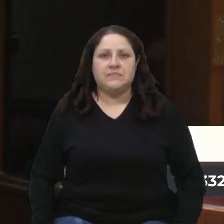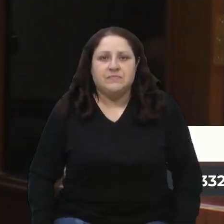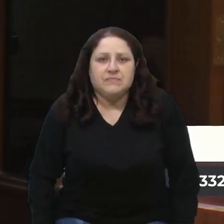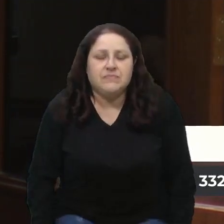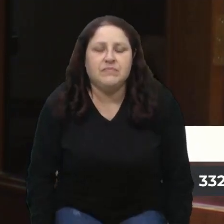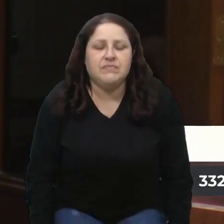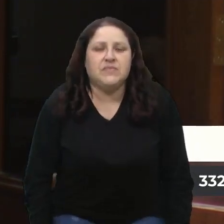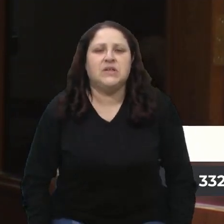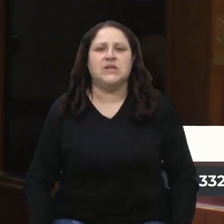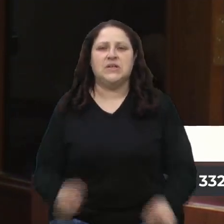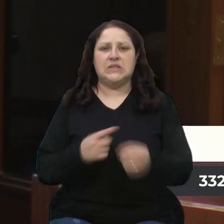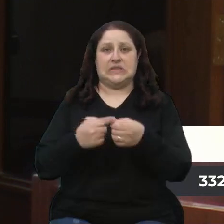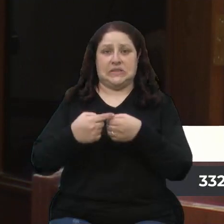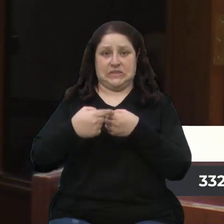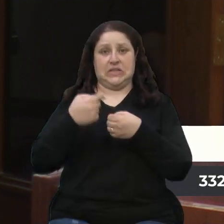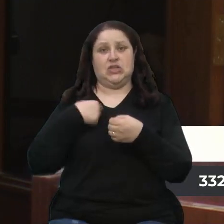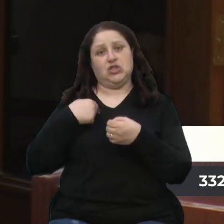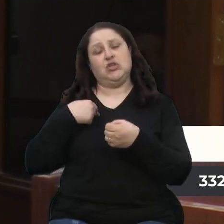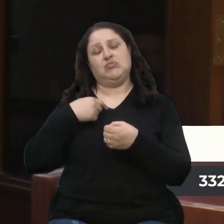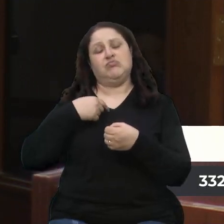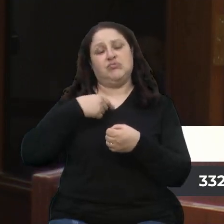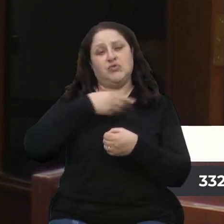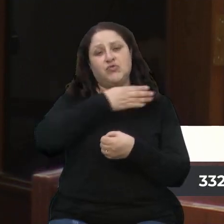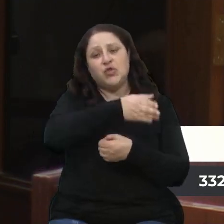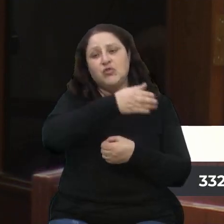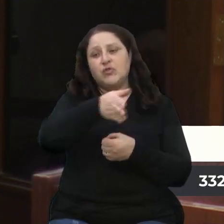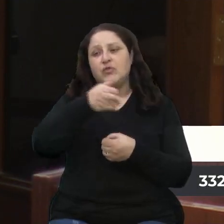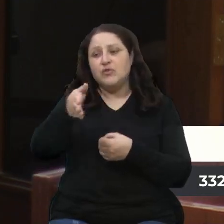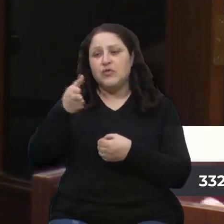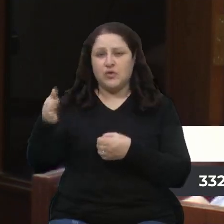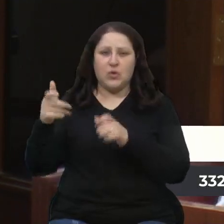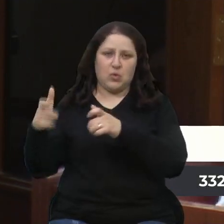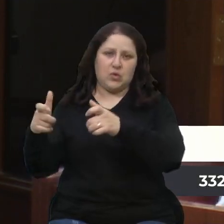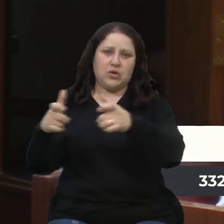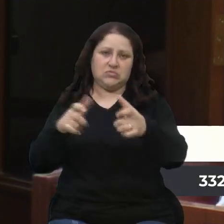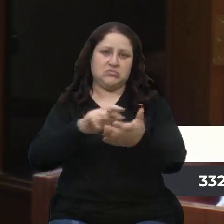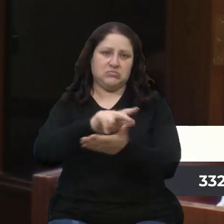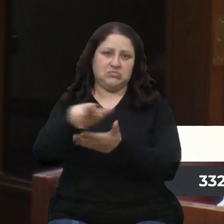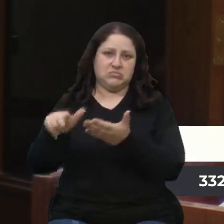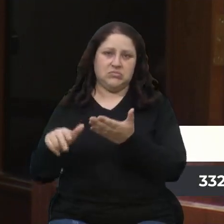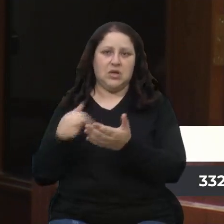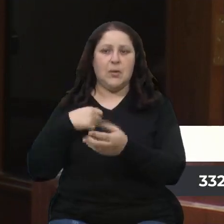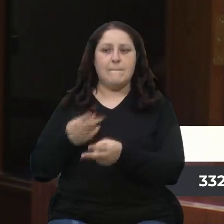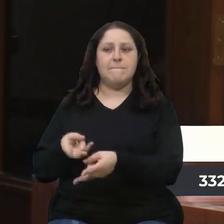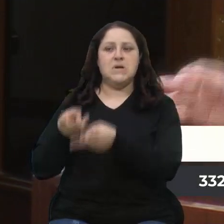a cidade e uma coisa que eu tenho percebido